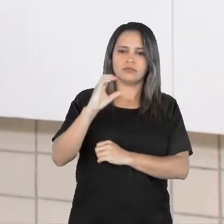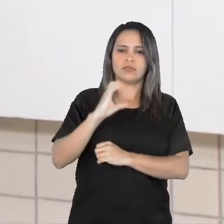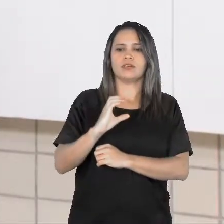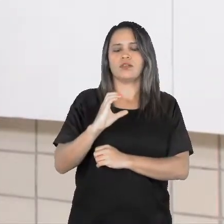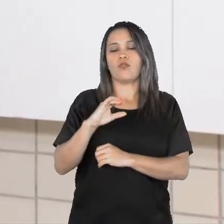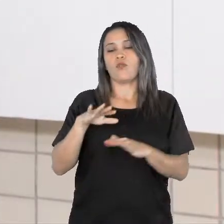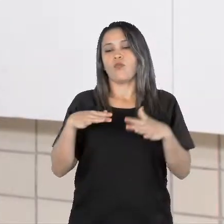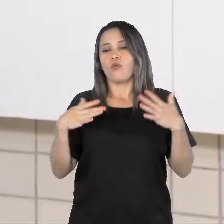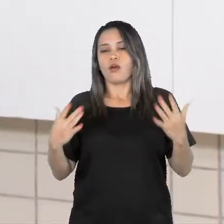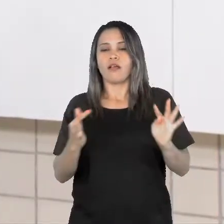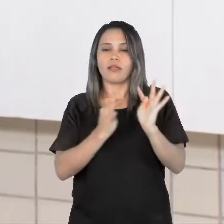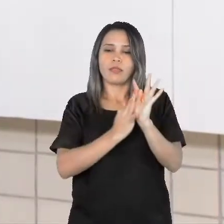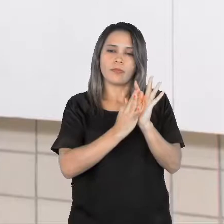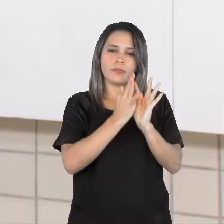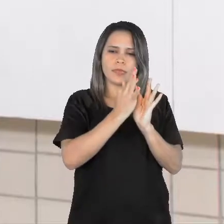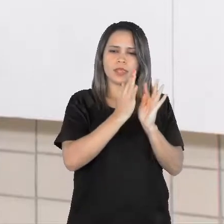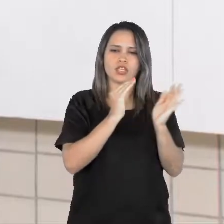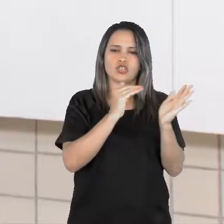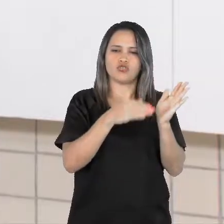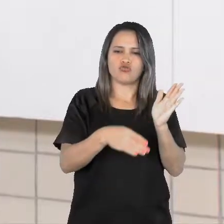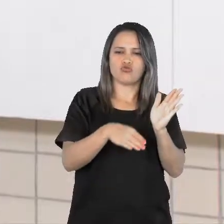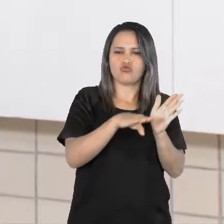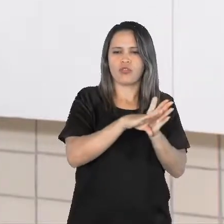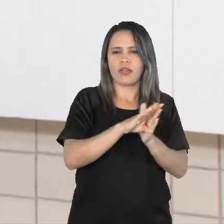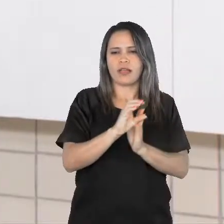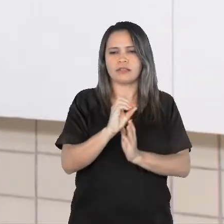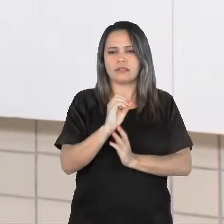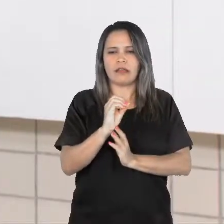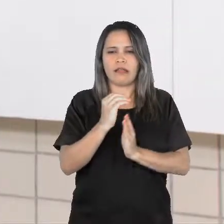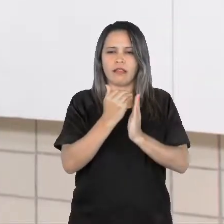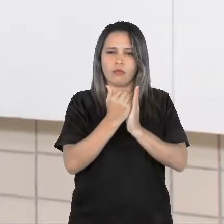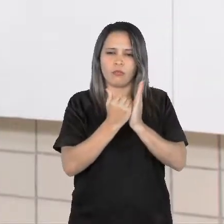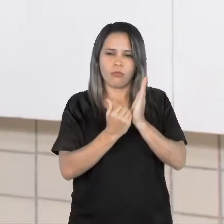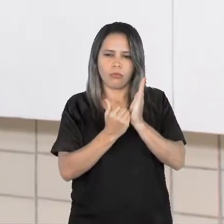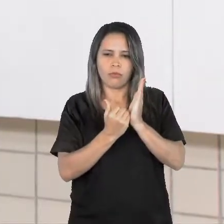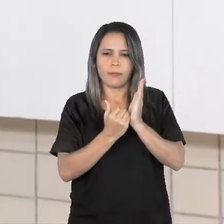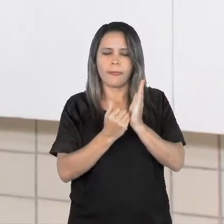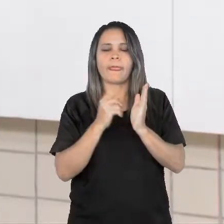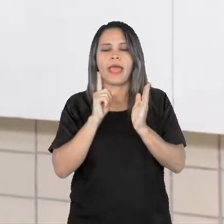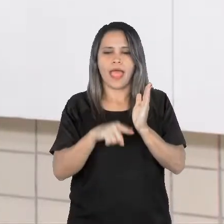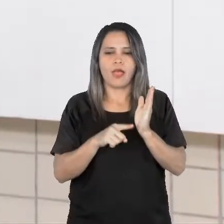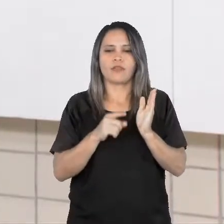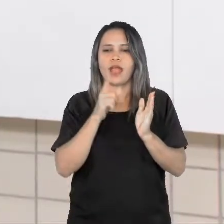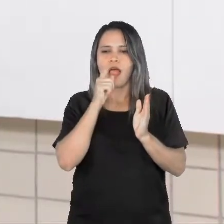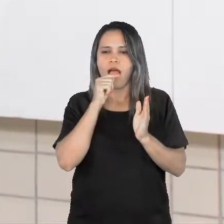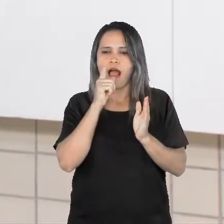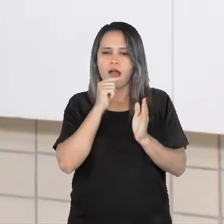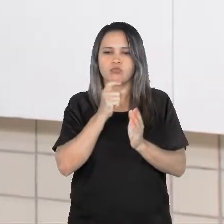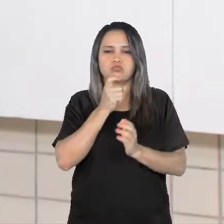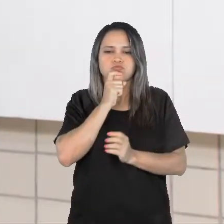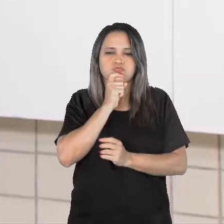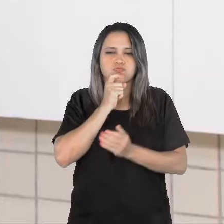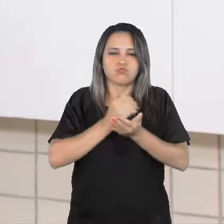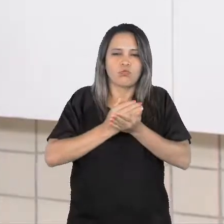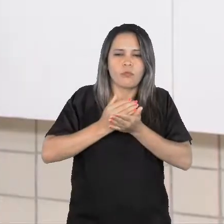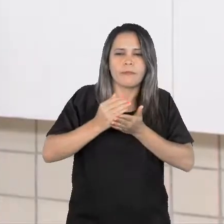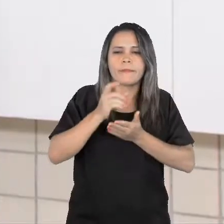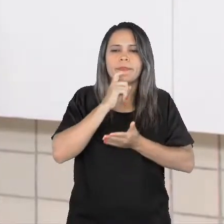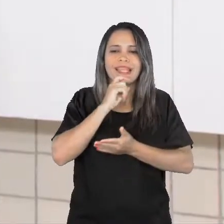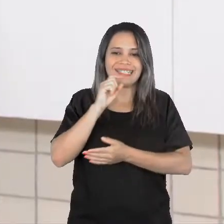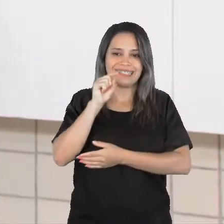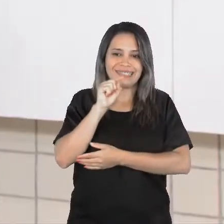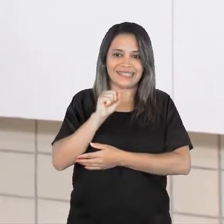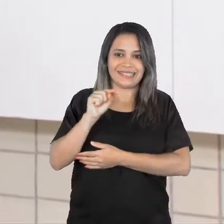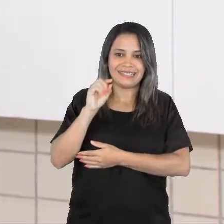temperatura chega a 0, que é o mínimo aí, até é onde a água congela. Ela começa a congelar, é 0